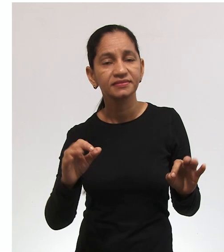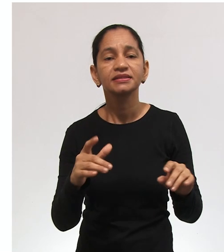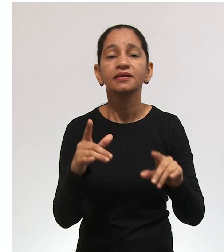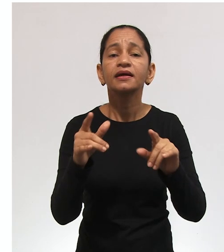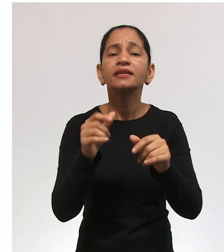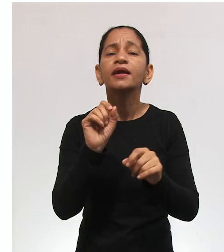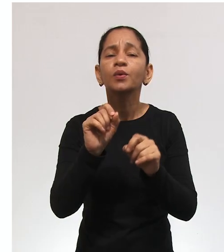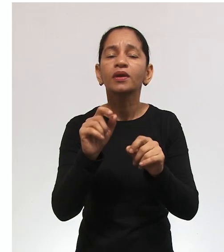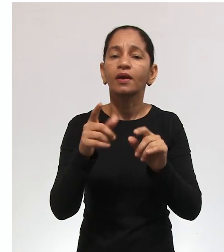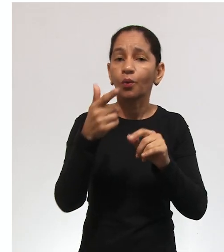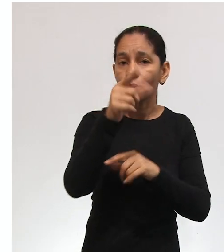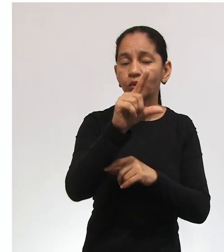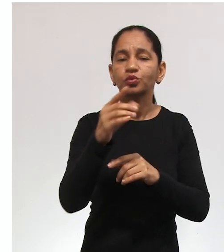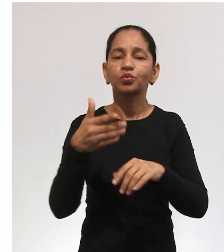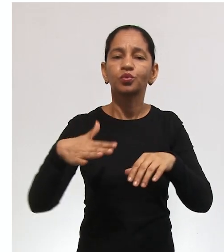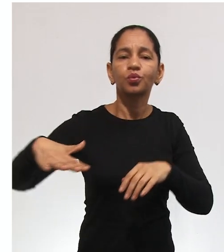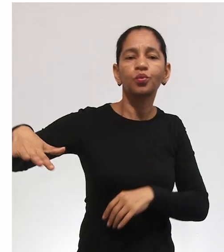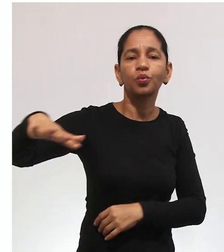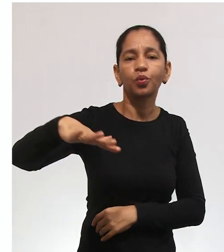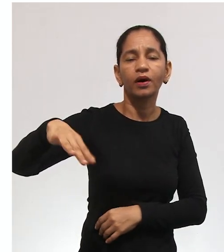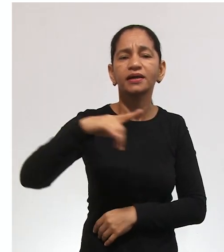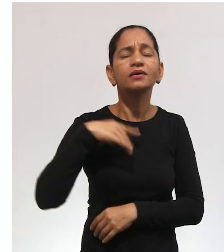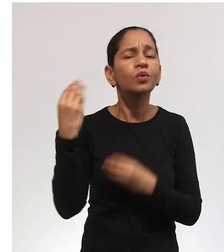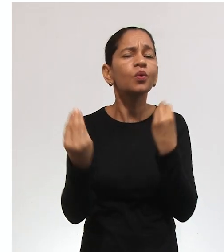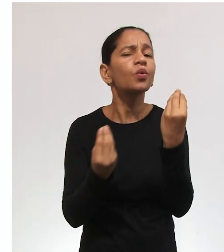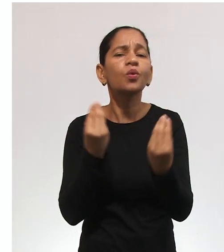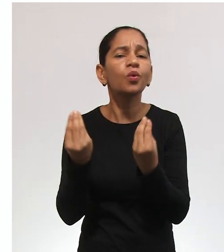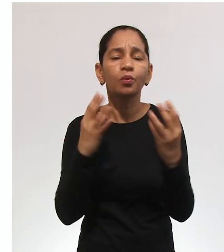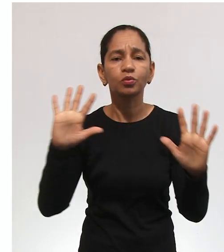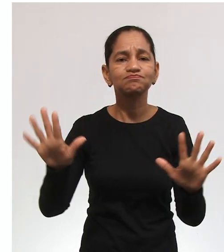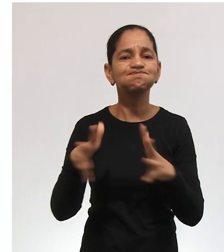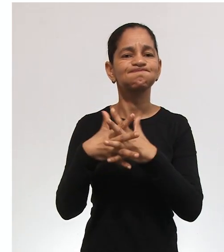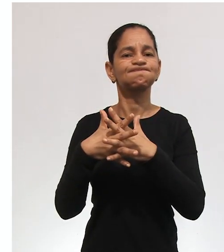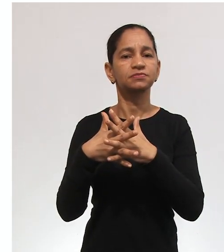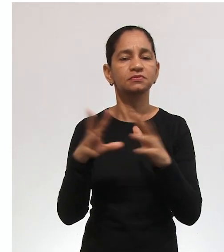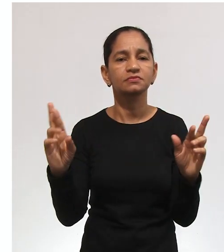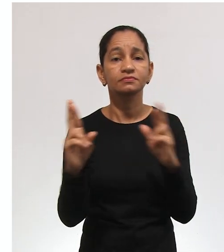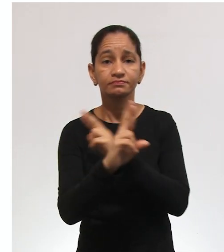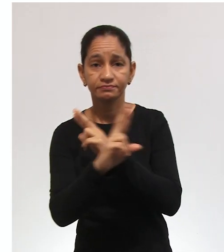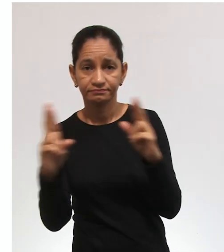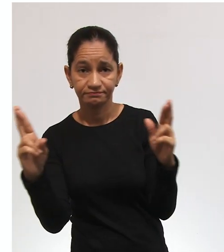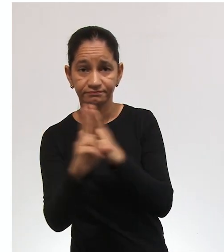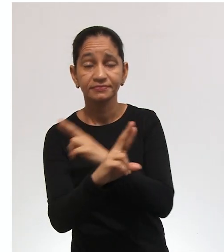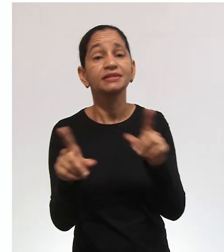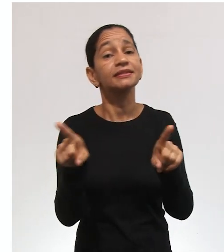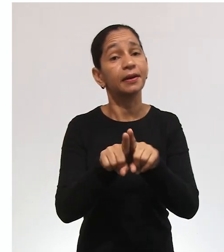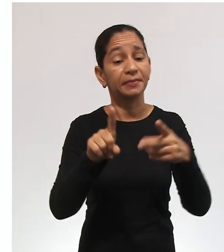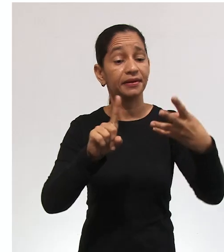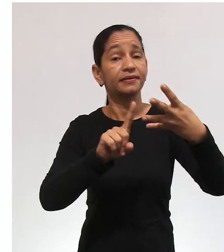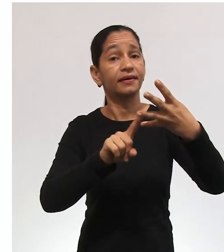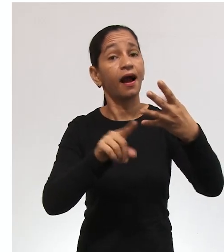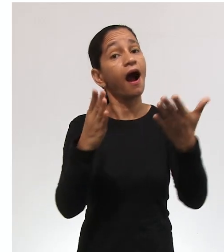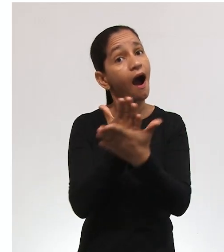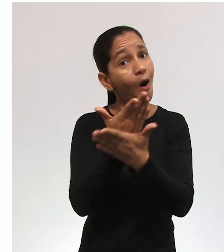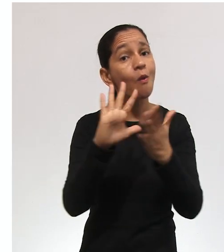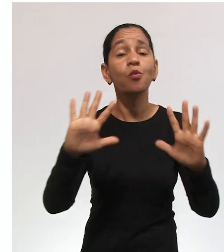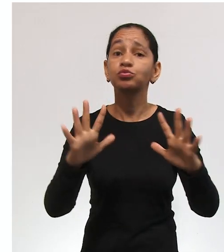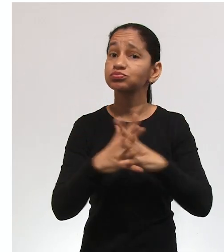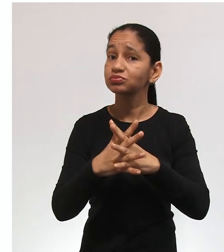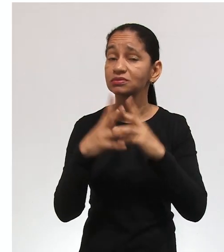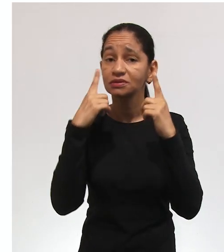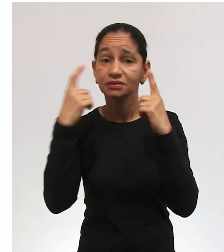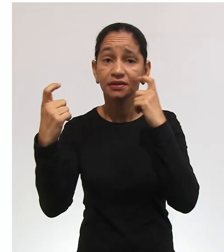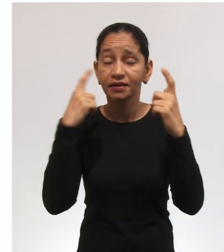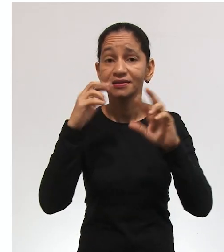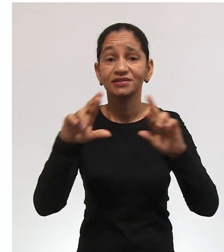a atenuação e a forma de resolução dos conflitos individuais, coletivos e difusos que